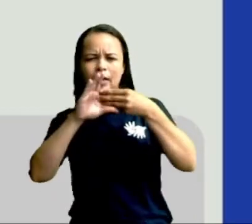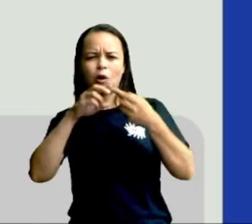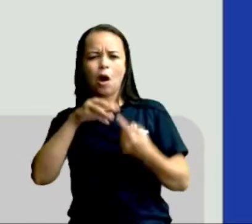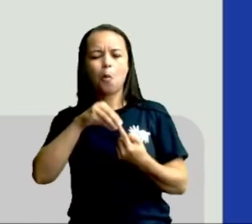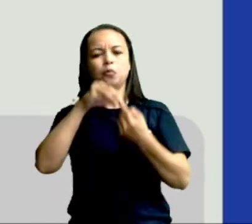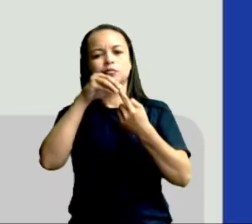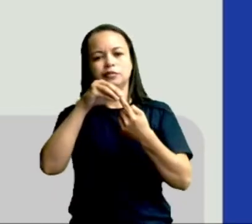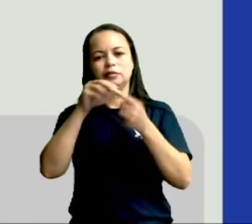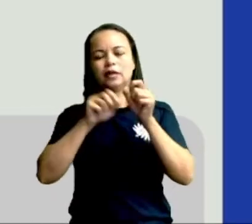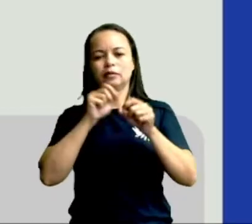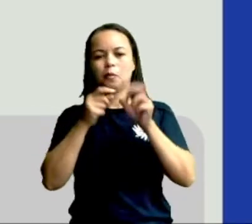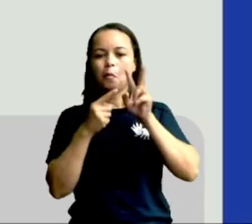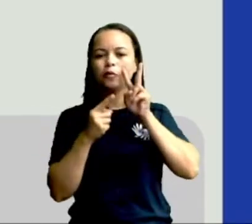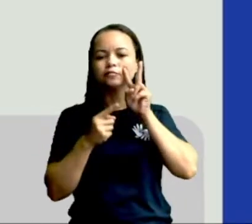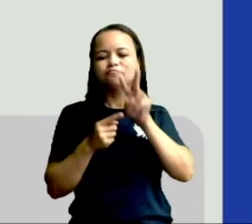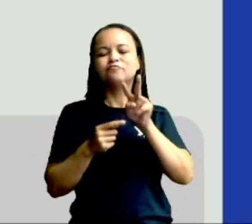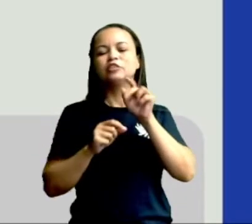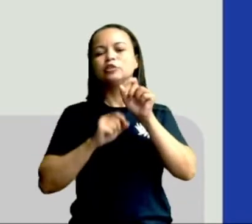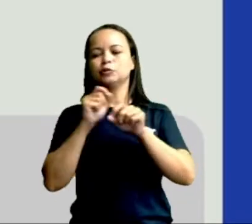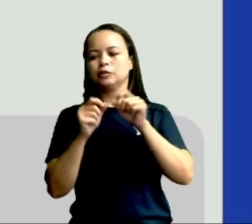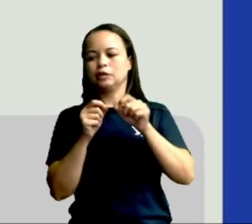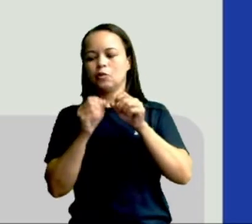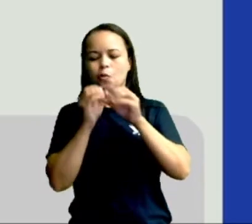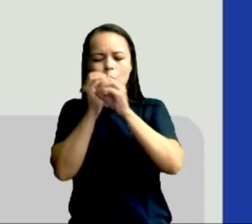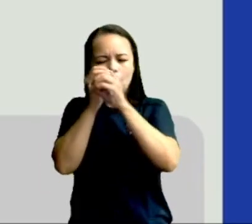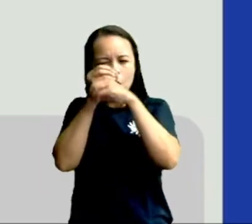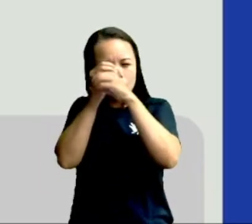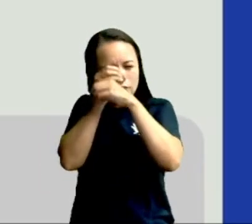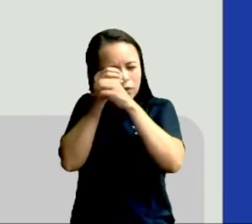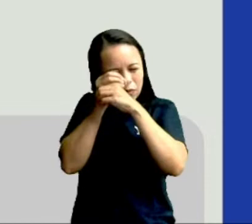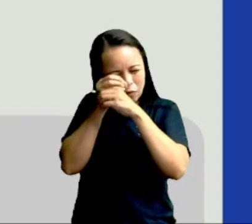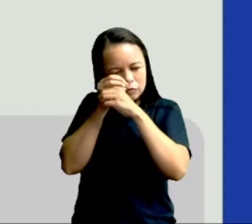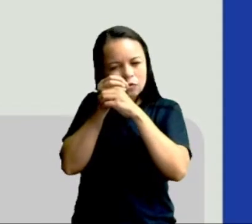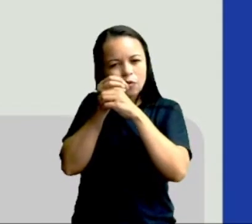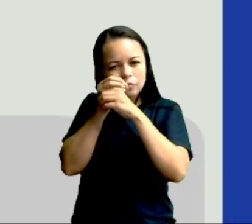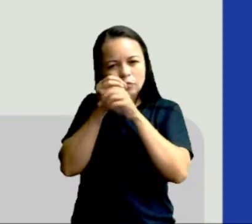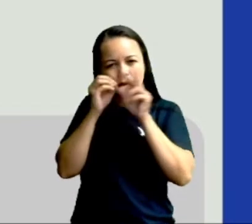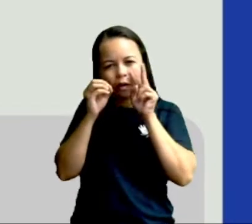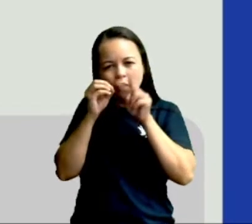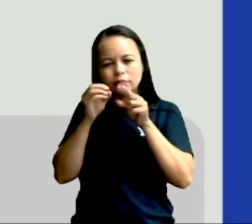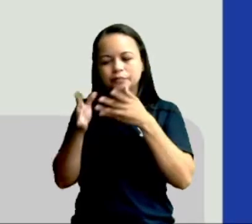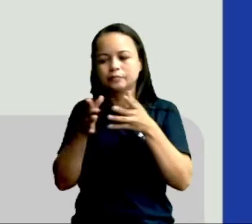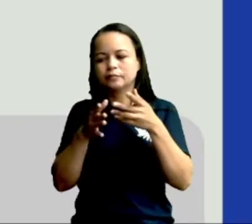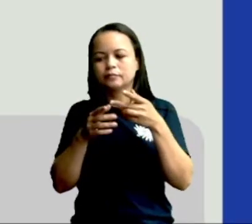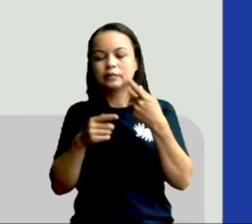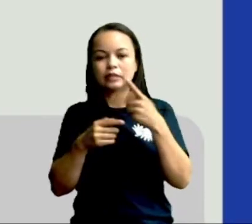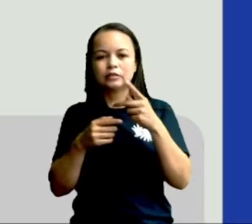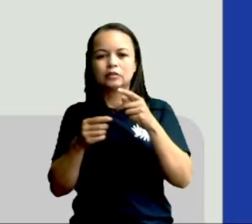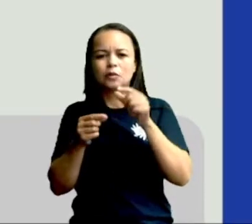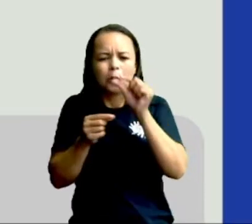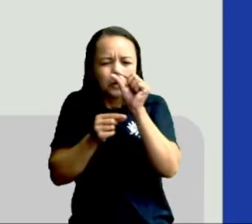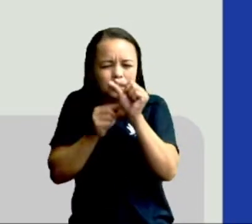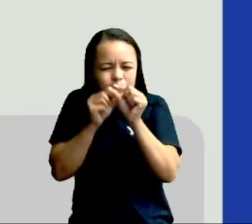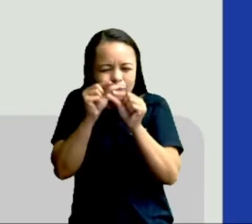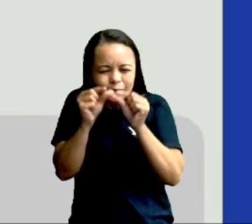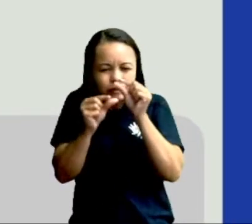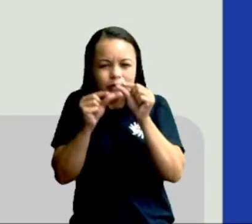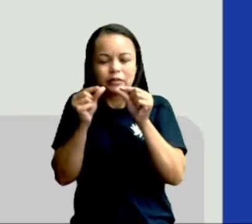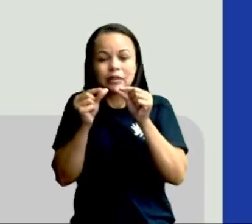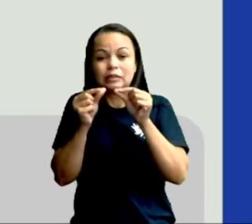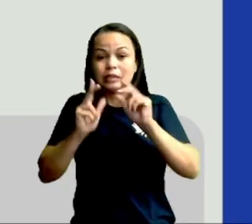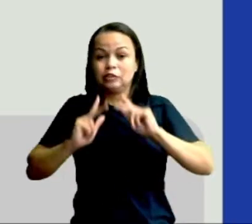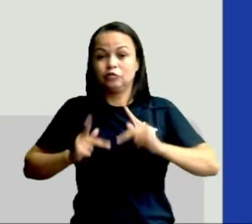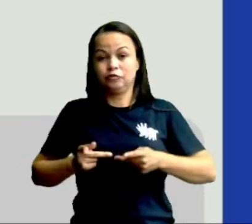só podem ser vistos com microscópio. Elas estão entre os menores seres